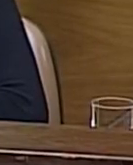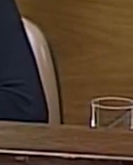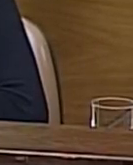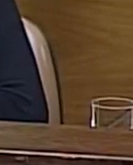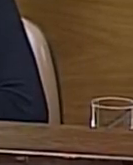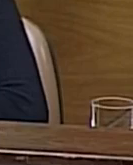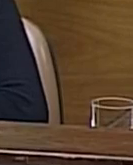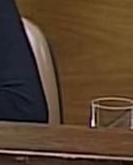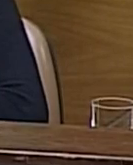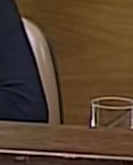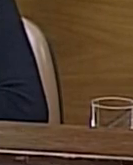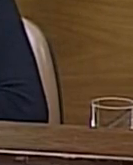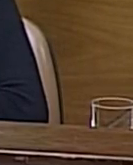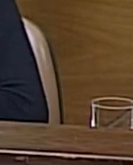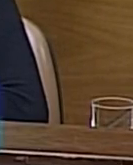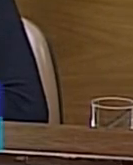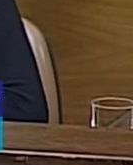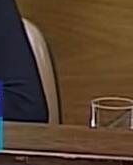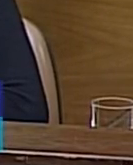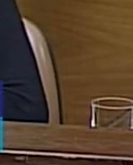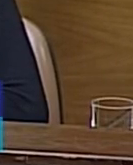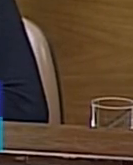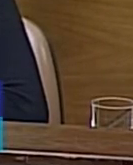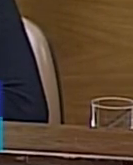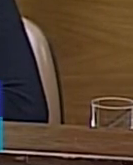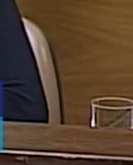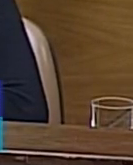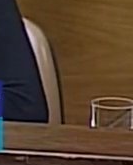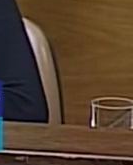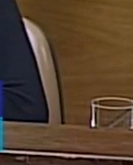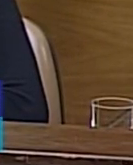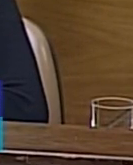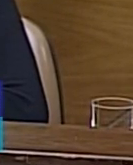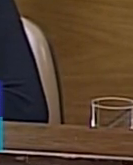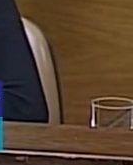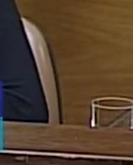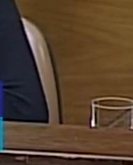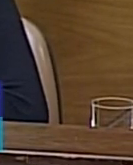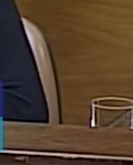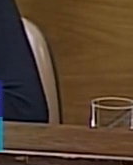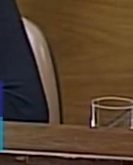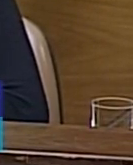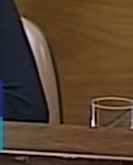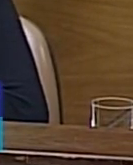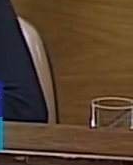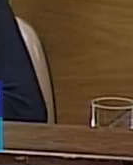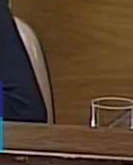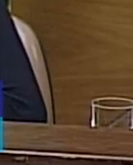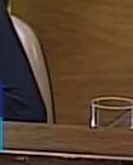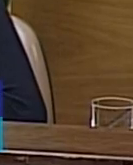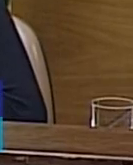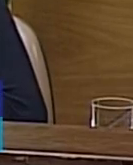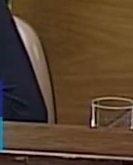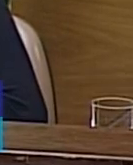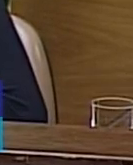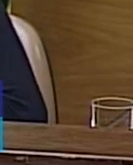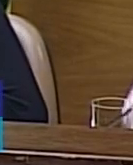acho que um um uma discussão que não tem sido feita e quando a gente fala desse encarceramento em